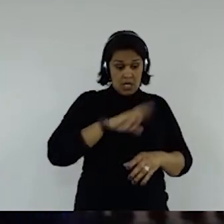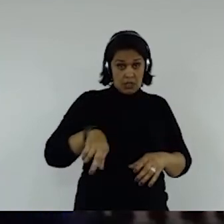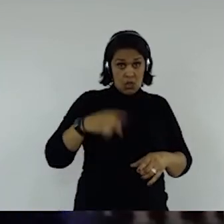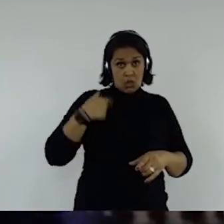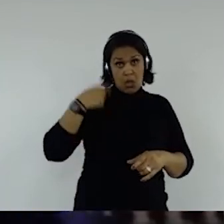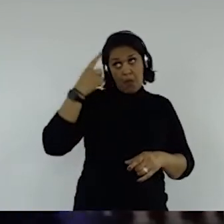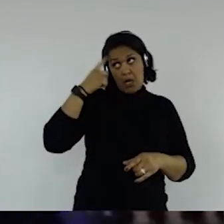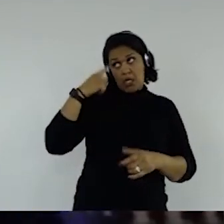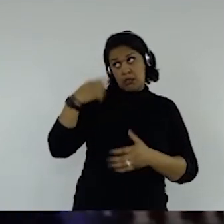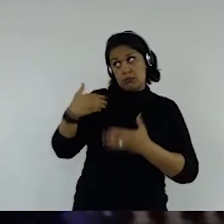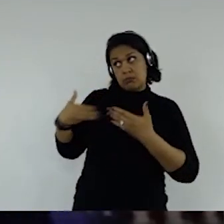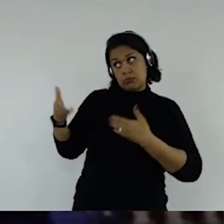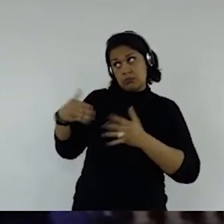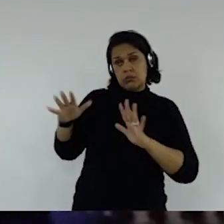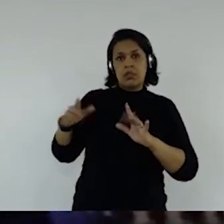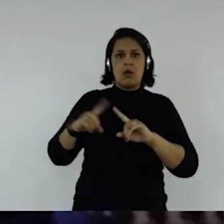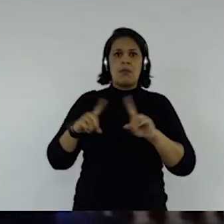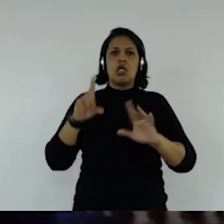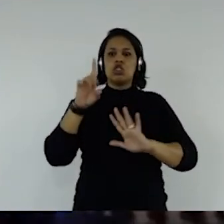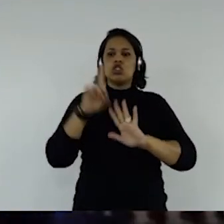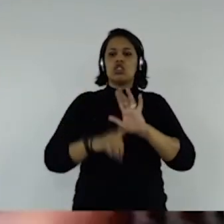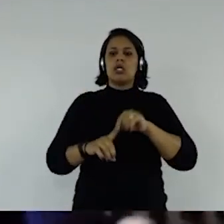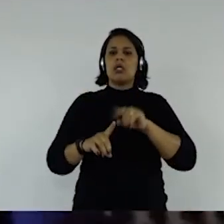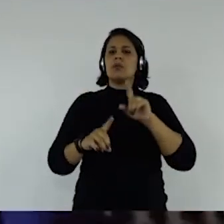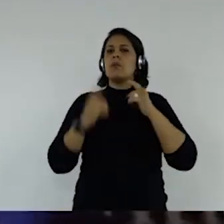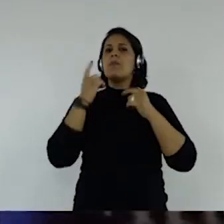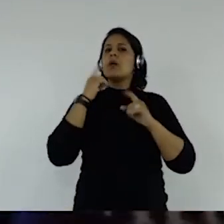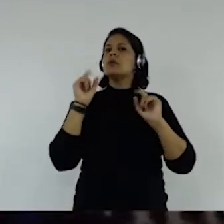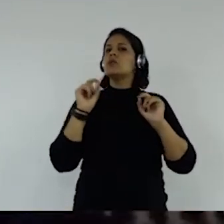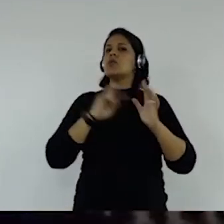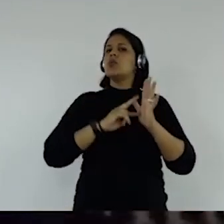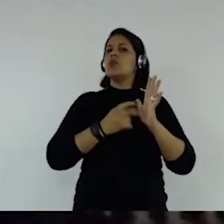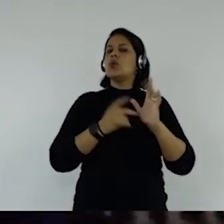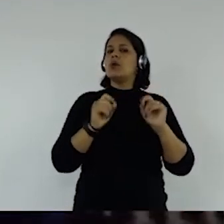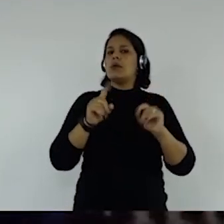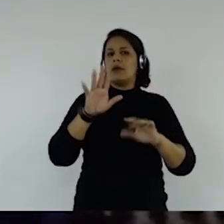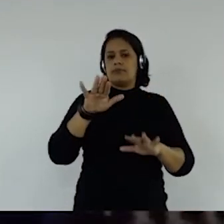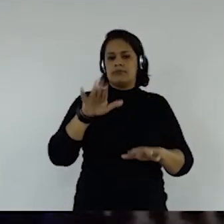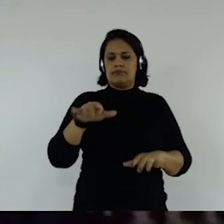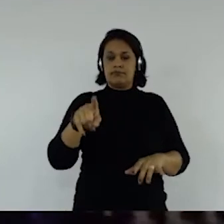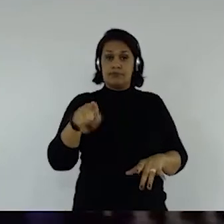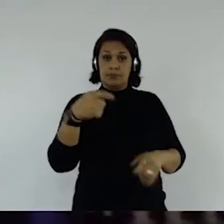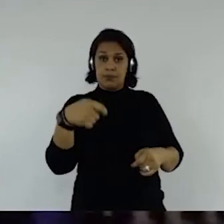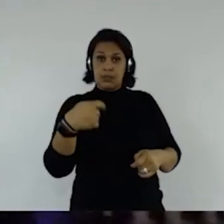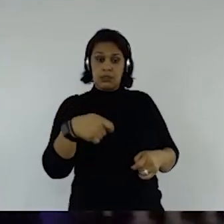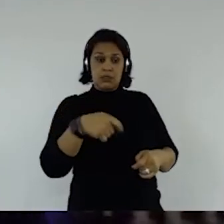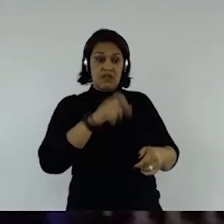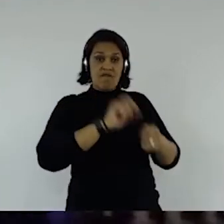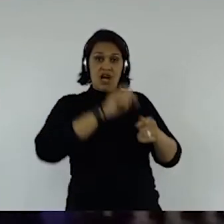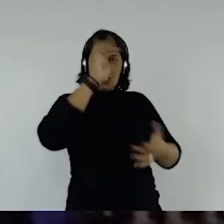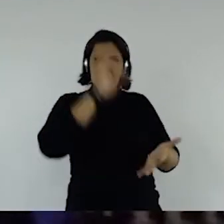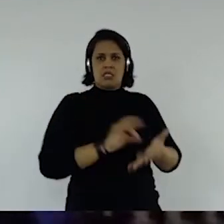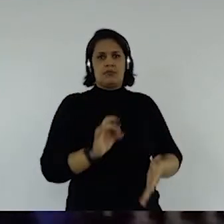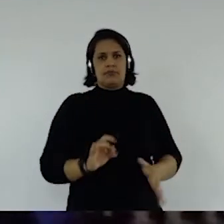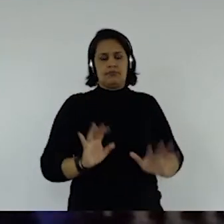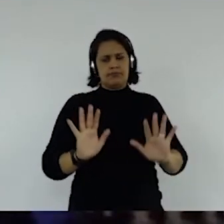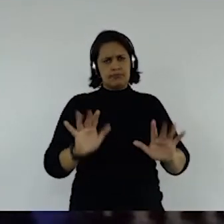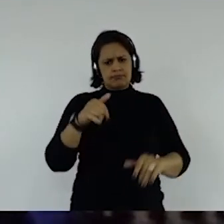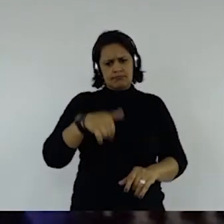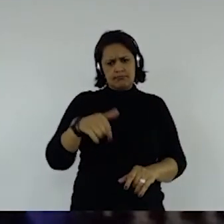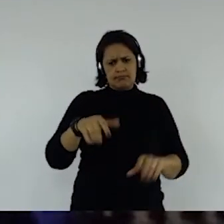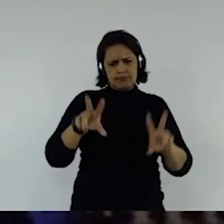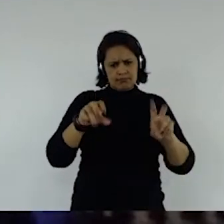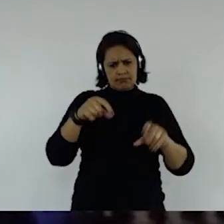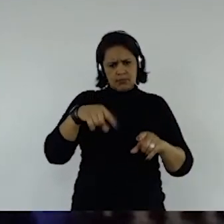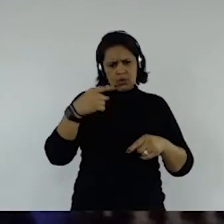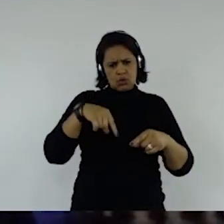O direito não tem nada disso. O direito a gente pensa, a gente ensina lá o aluno a cobrar, como é que ele executa. Eu acho que uma situação como essa faz